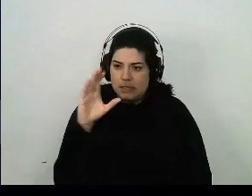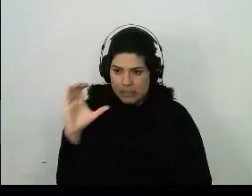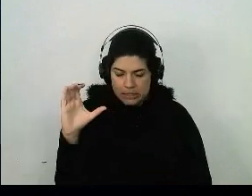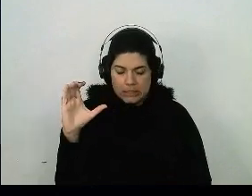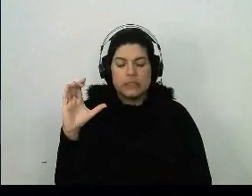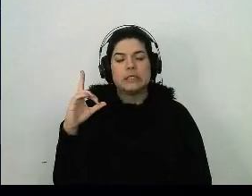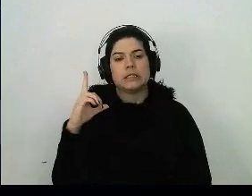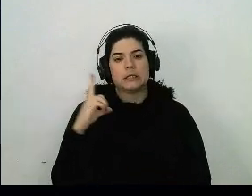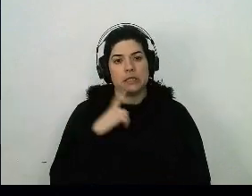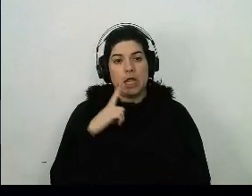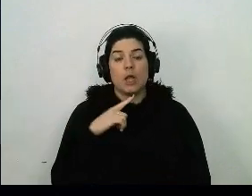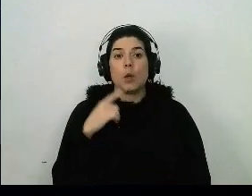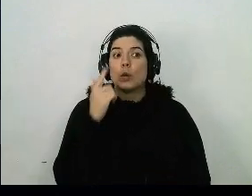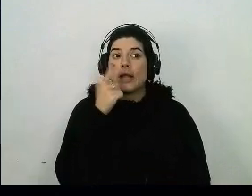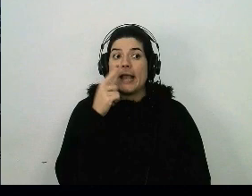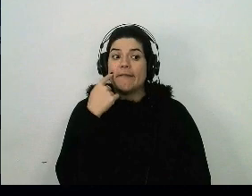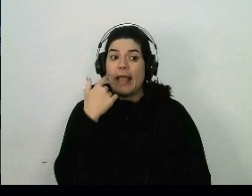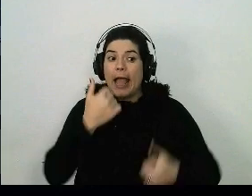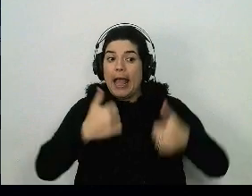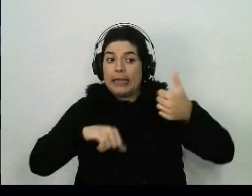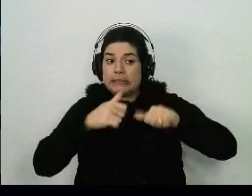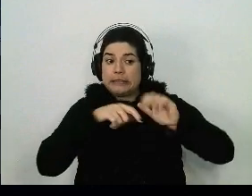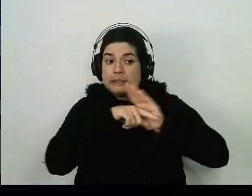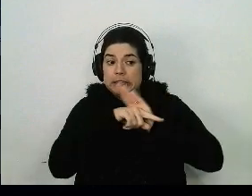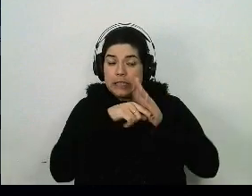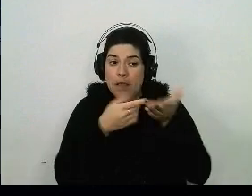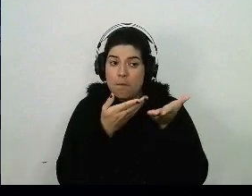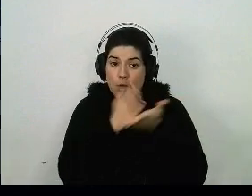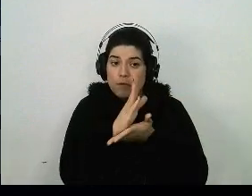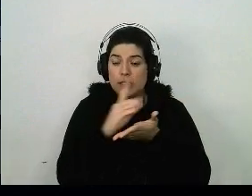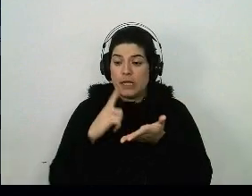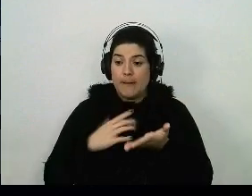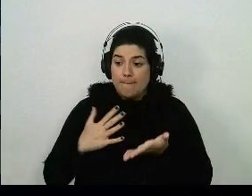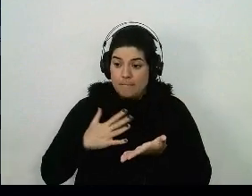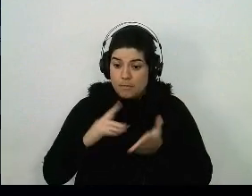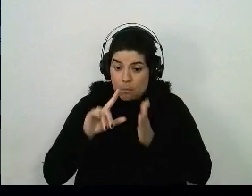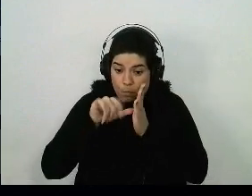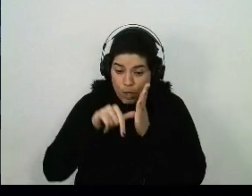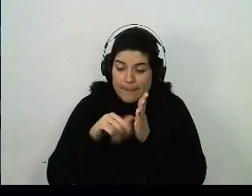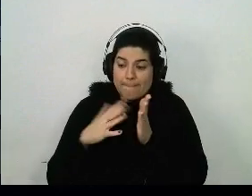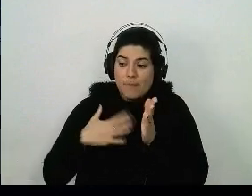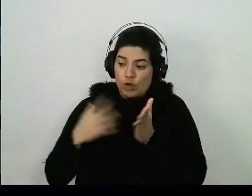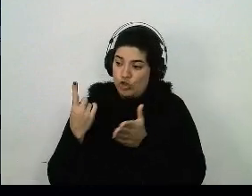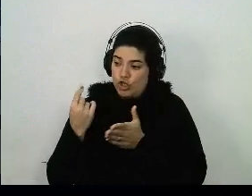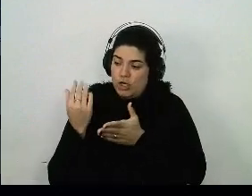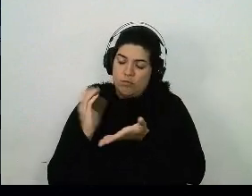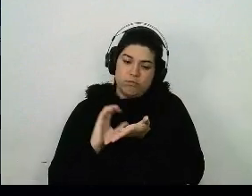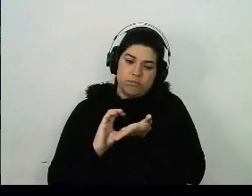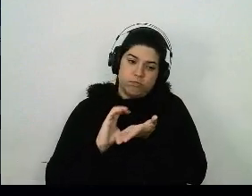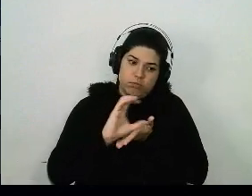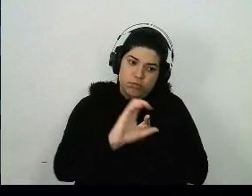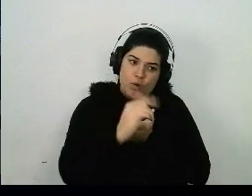Após isso, é transferido o dinheiro da minha conta para a conta de destino.